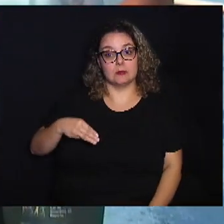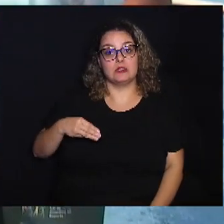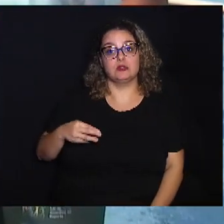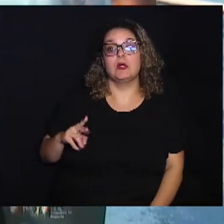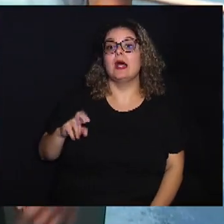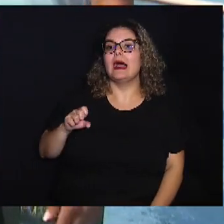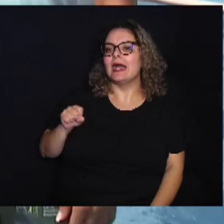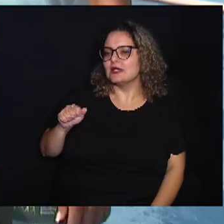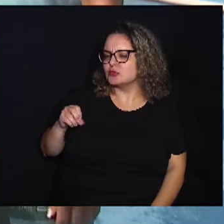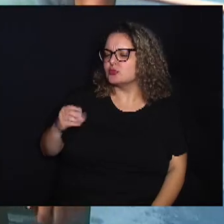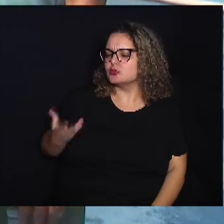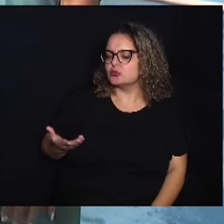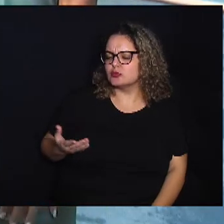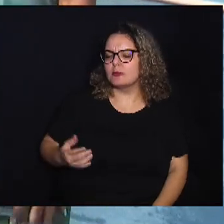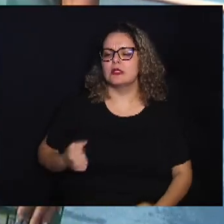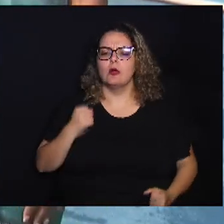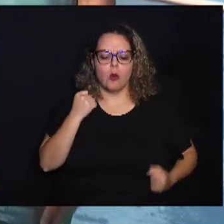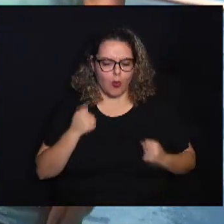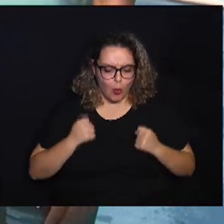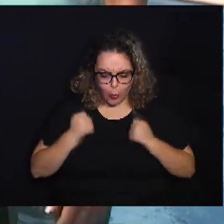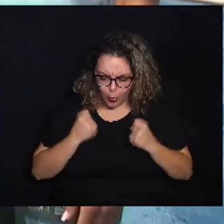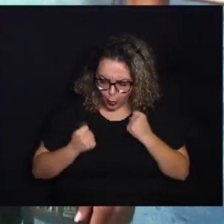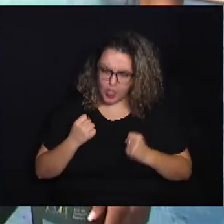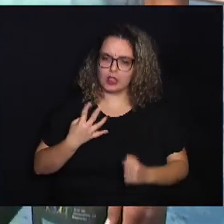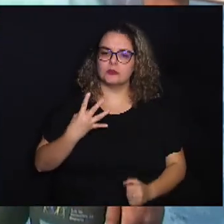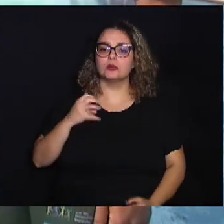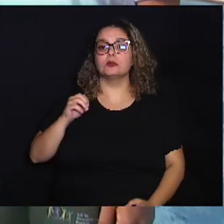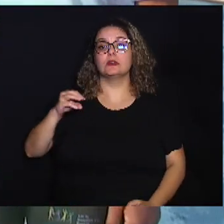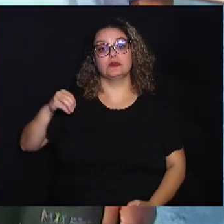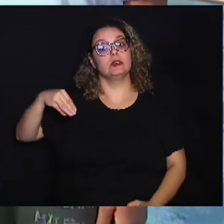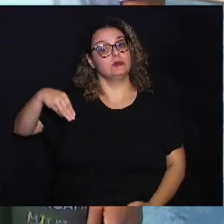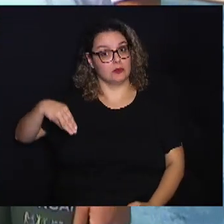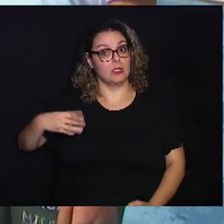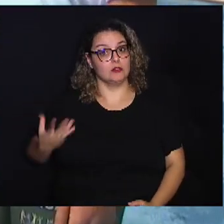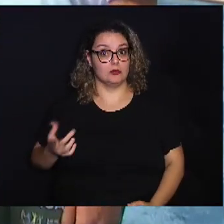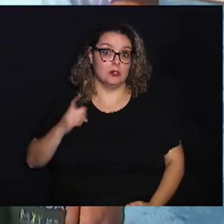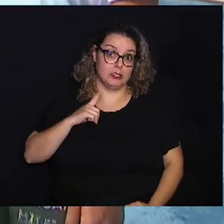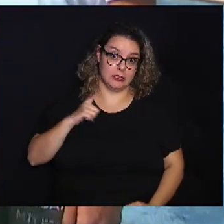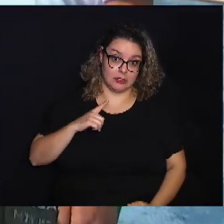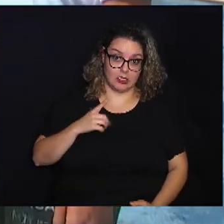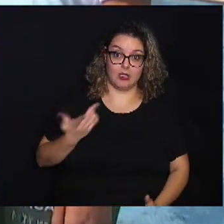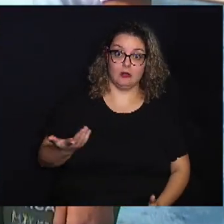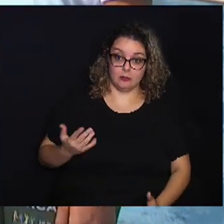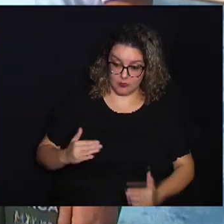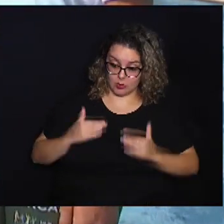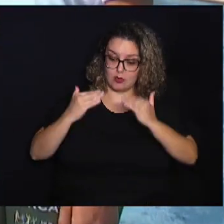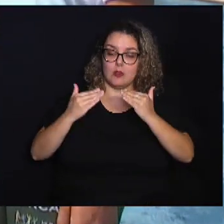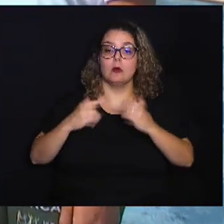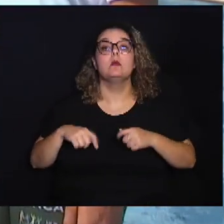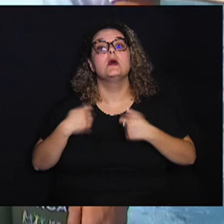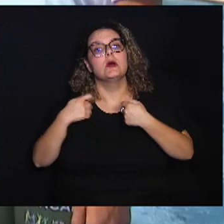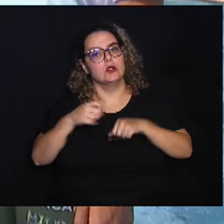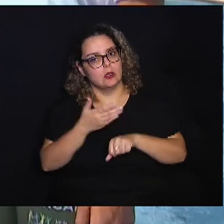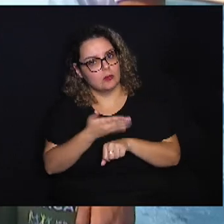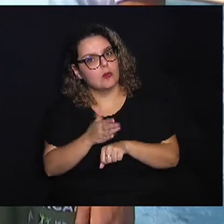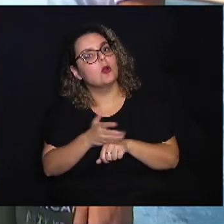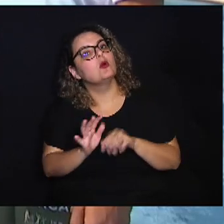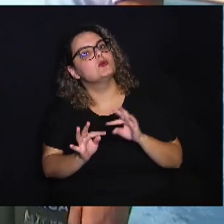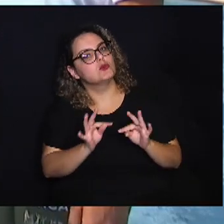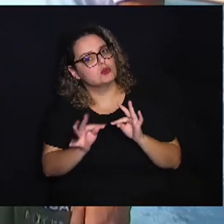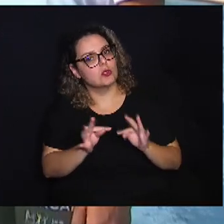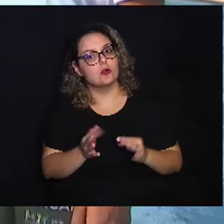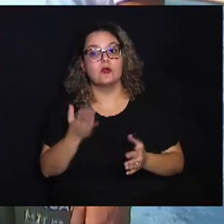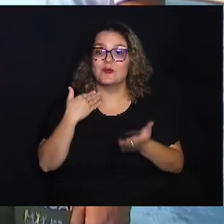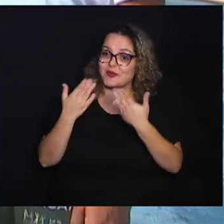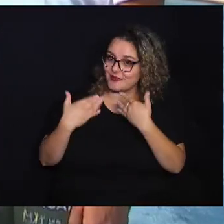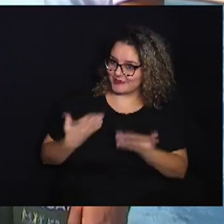Tiffany correr esses 400 metros rasos, claro, né? Ela tem aí um alto desempenho, mas ela precisa de um técnico. Vamos